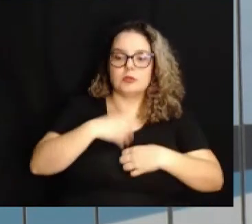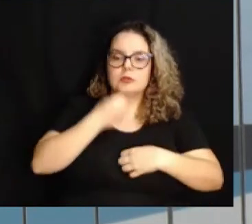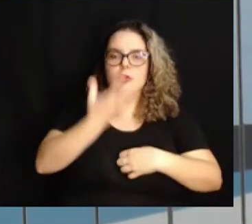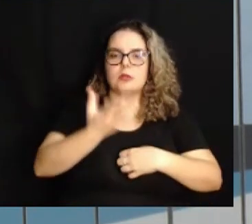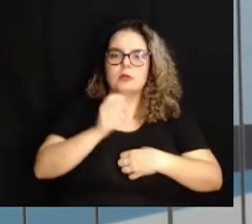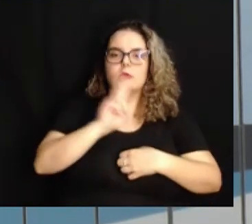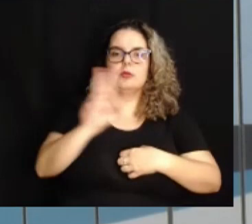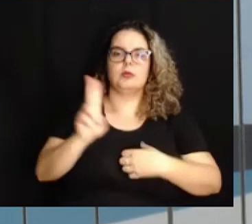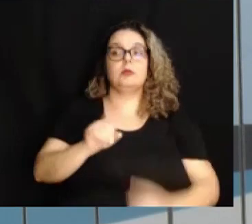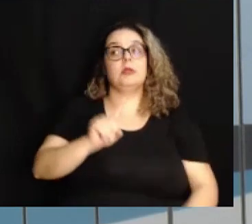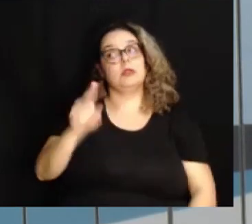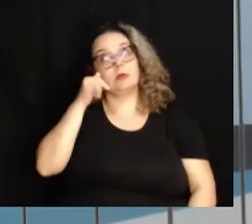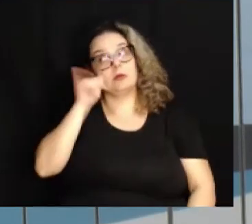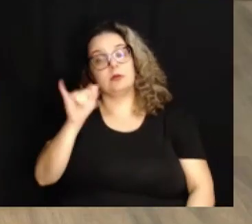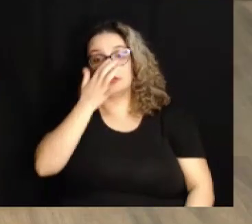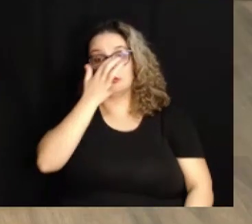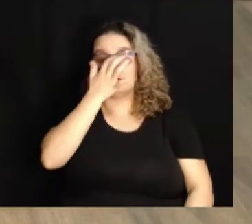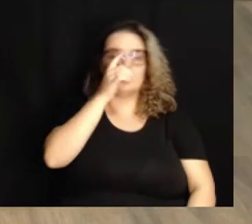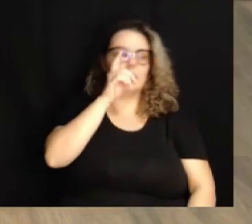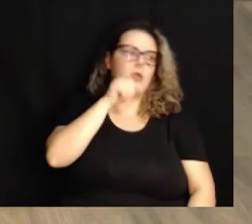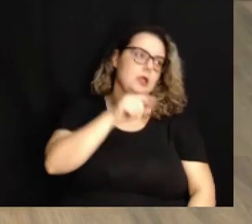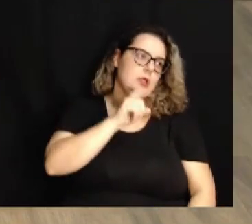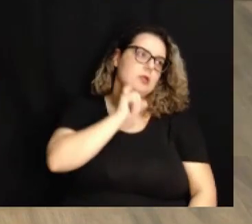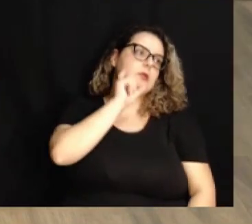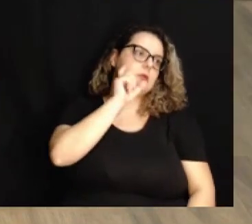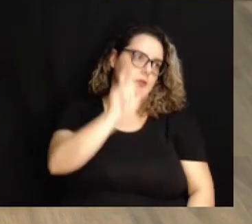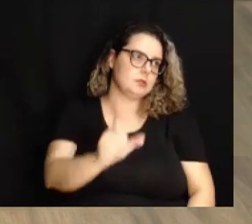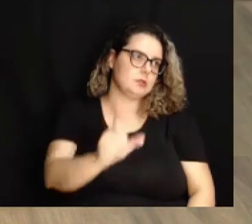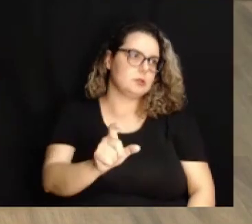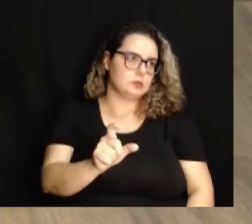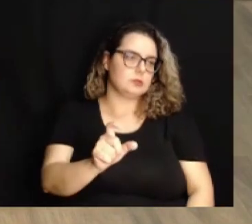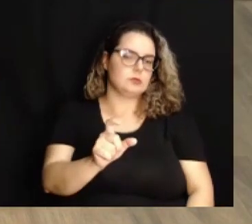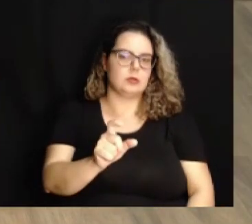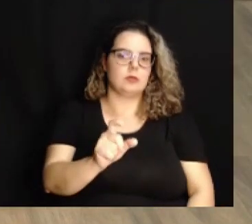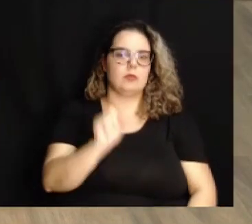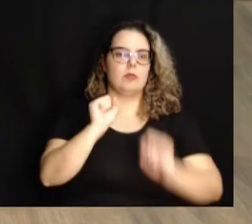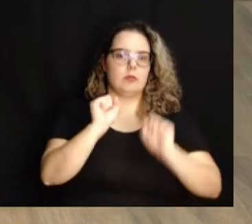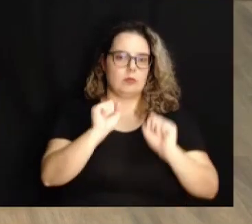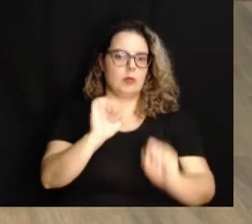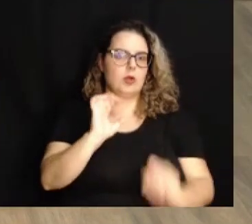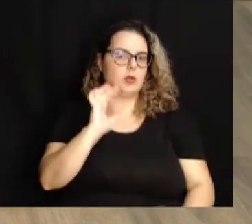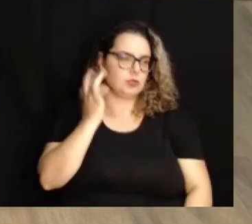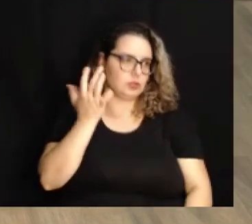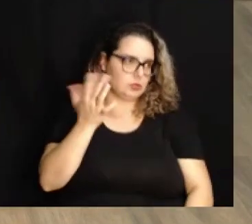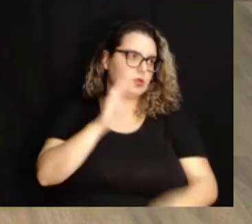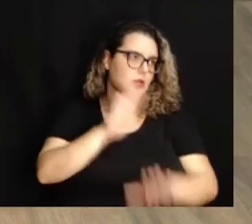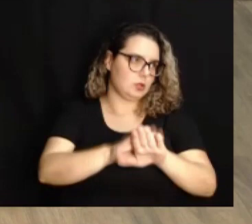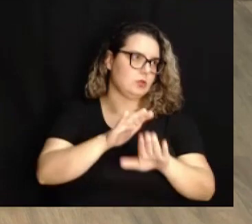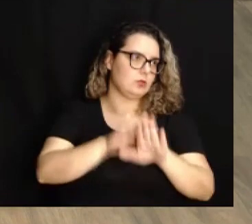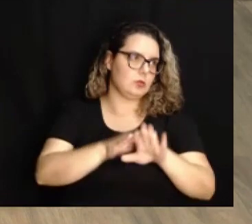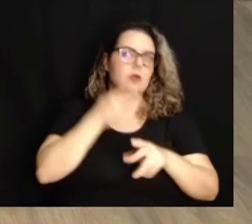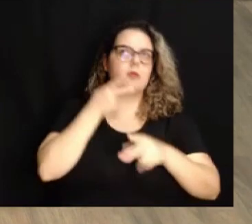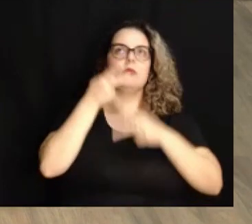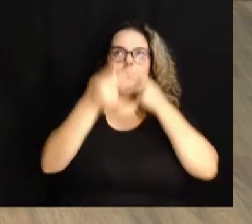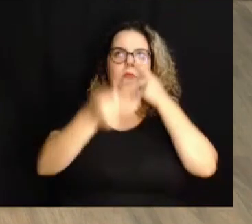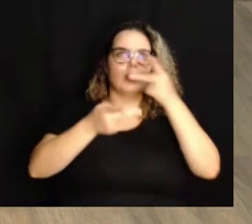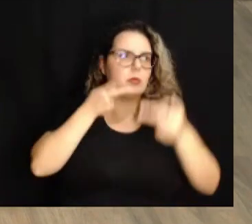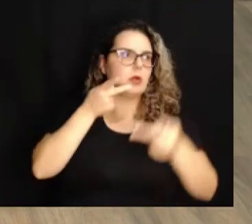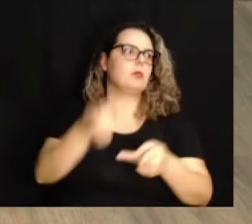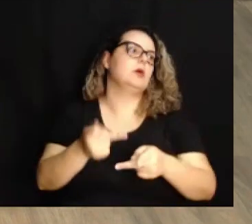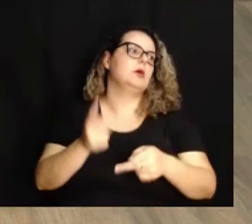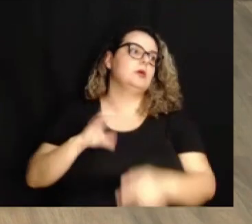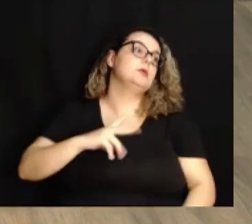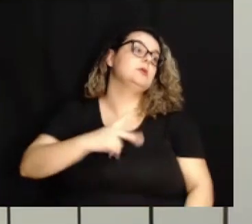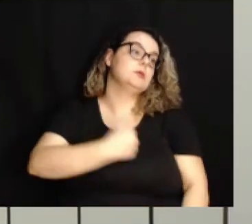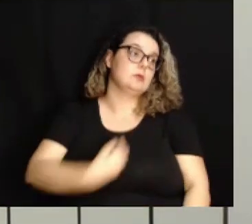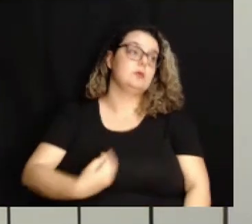A partir dessa fala, né, pode aí ocorrer uma ação que pode vir a salvar uma vida. Exatamente. É